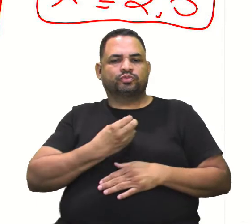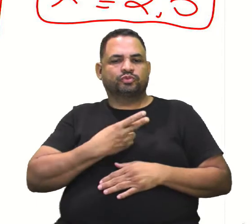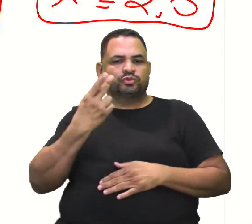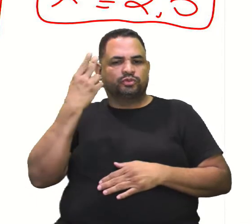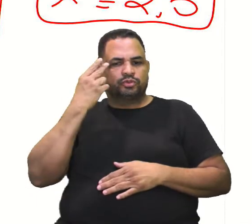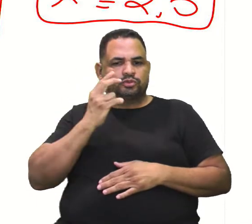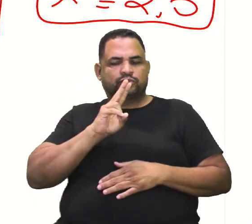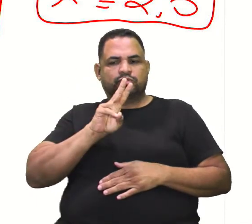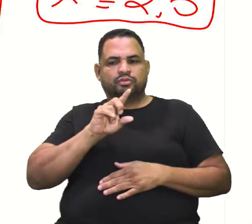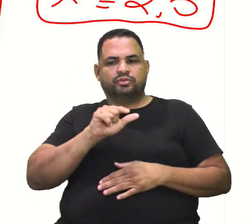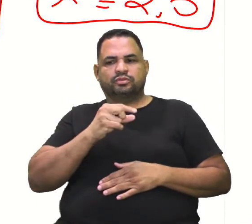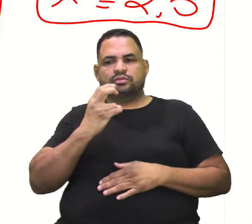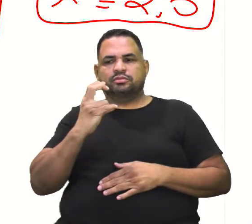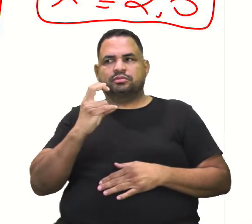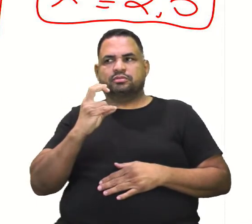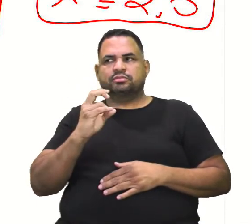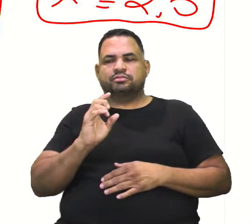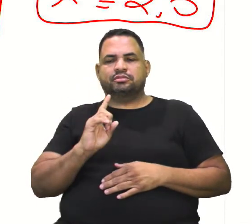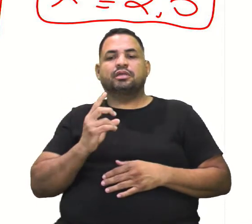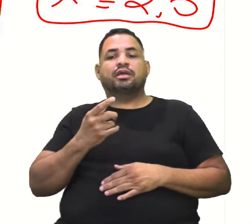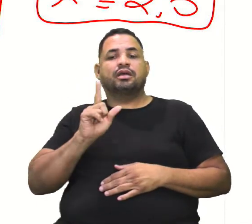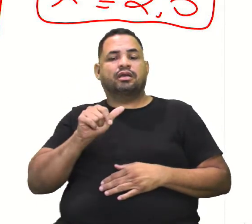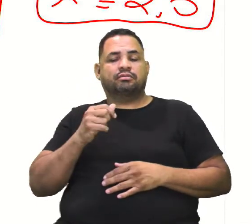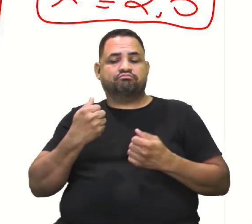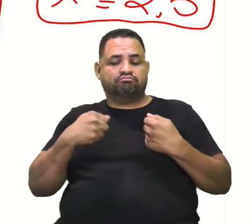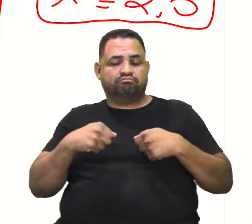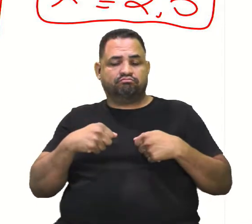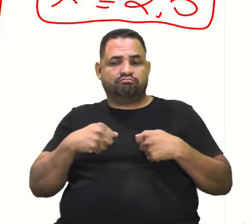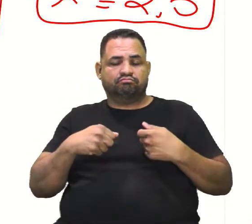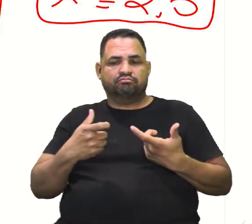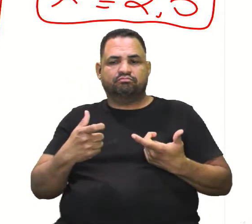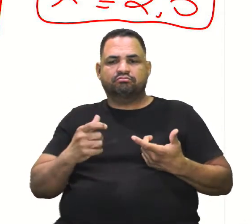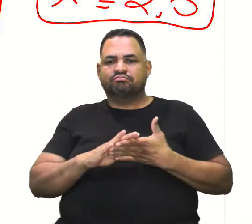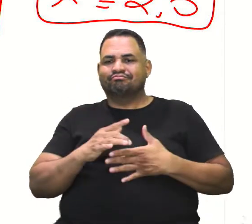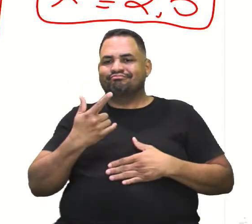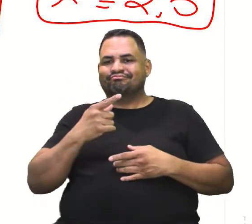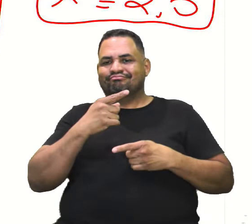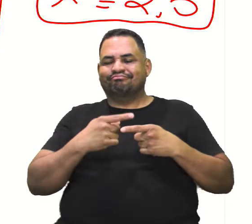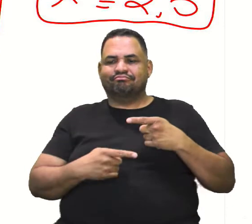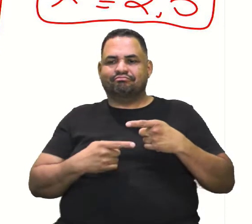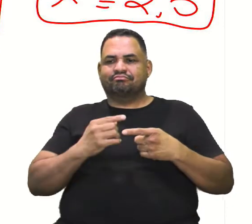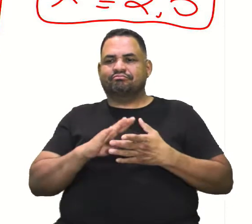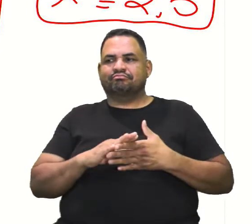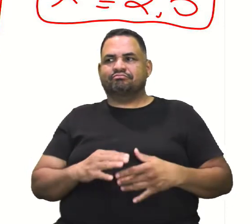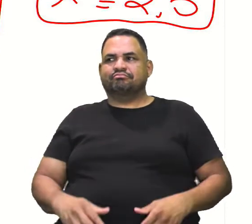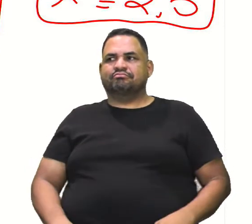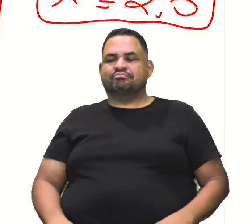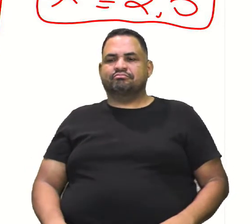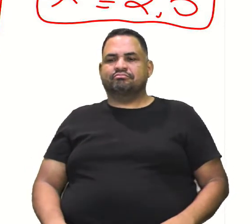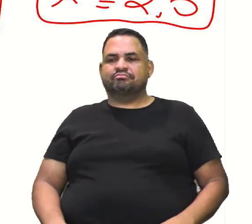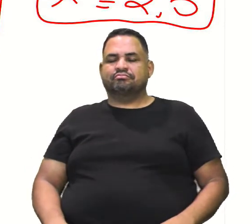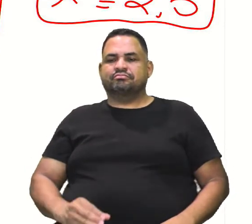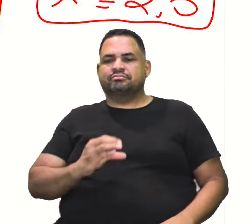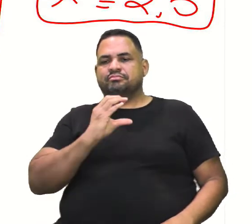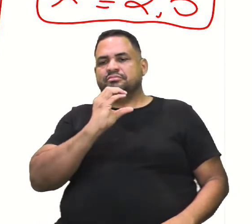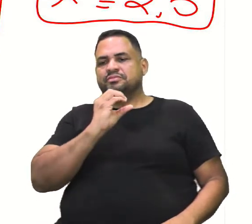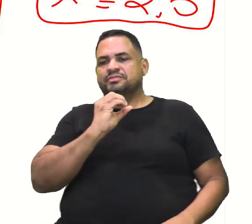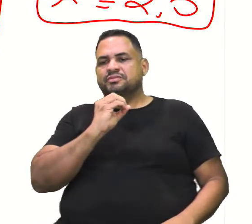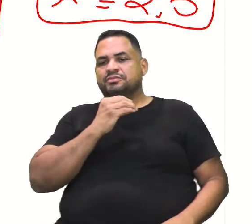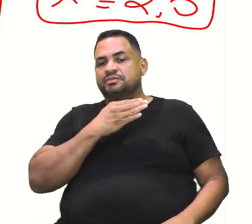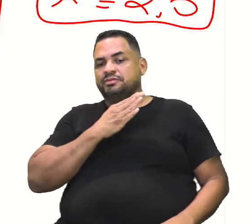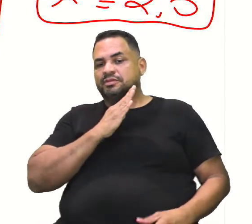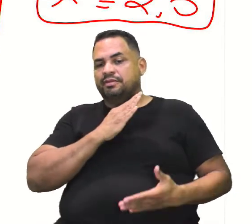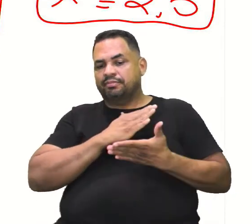o 2,5 é possível? Não, porque no natural não tem fração. Natural são só os números de 0 em